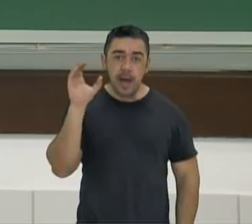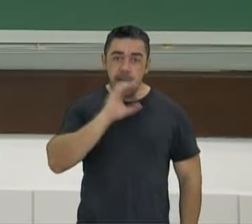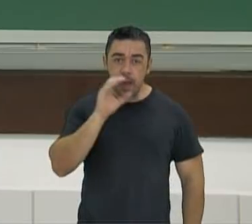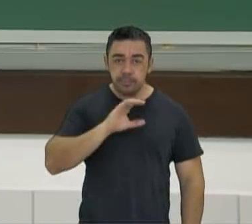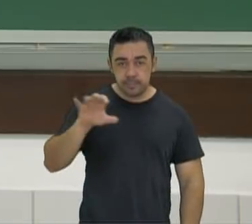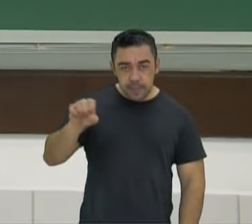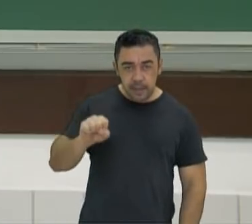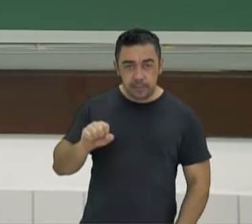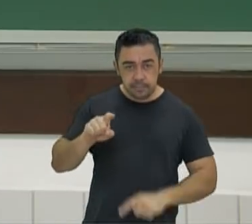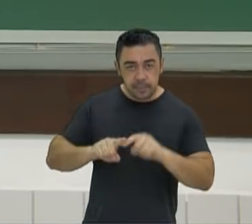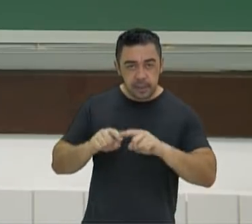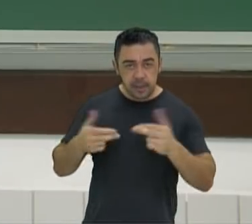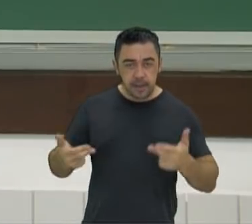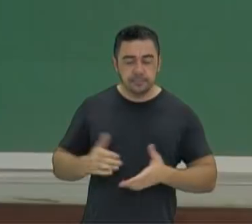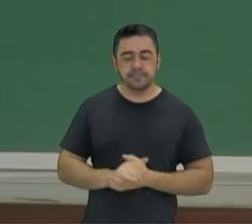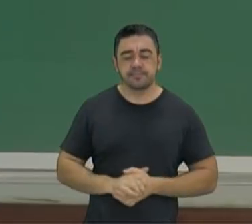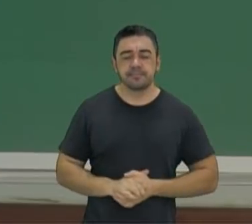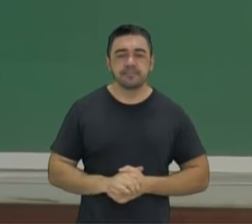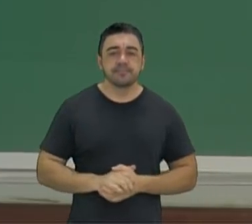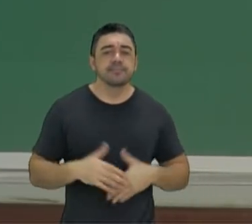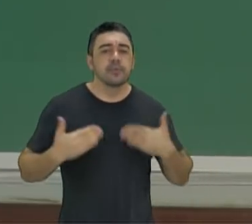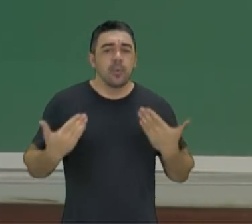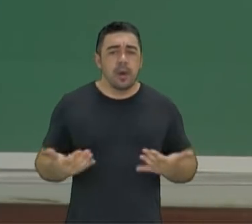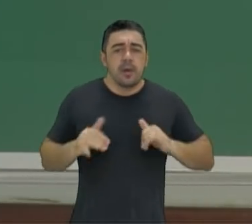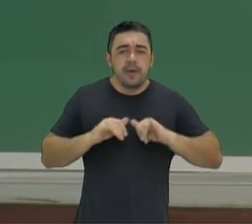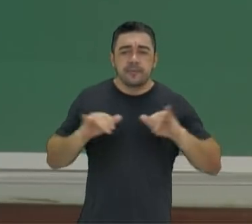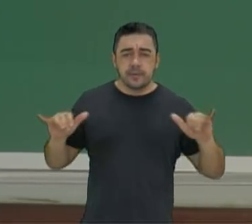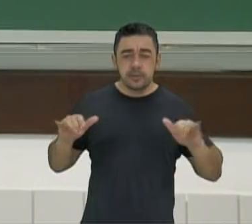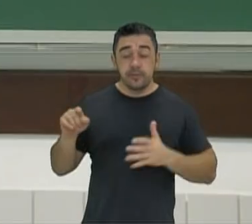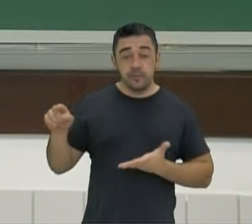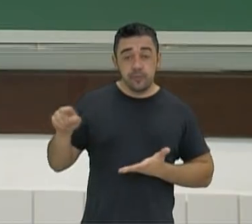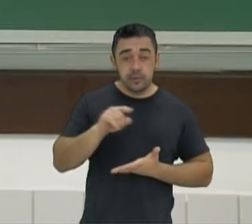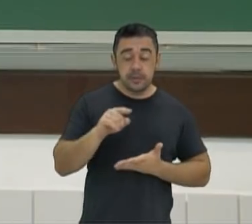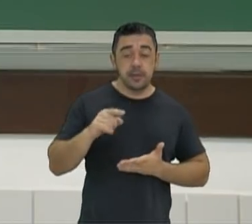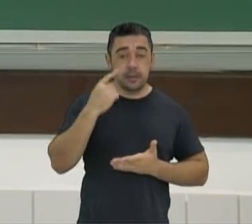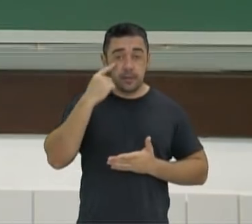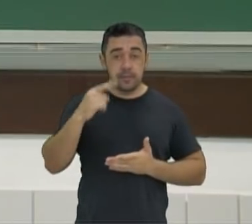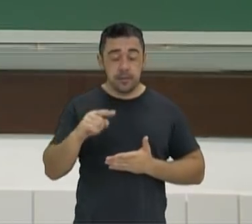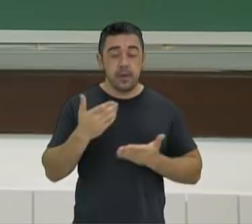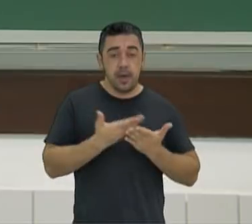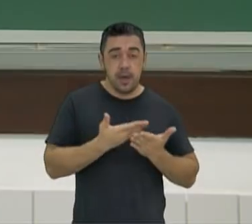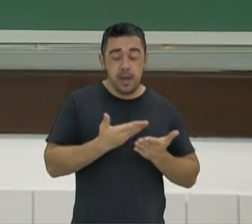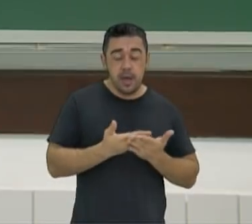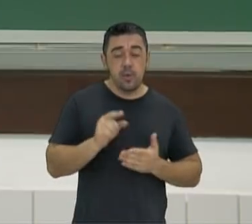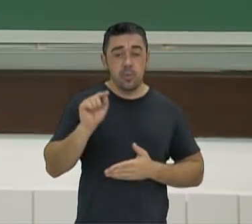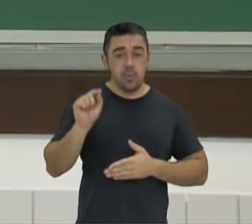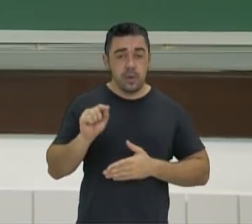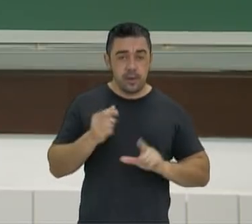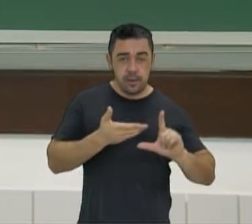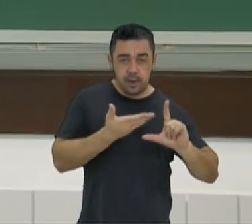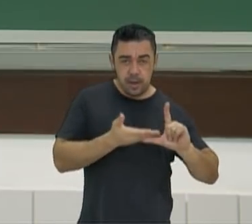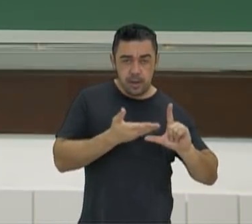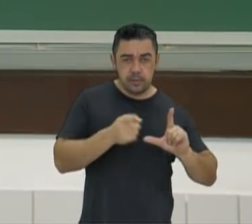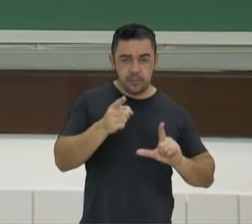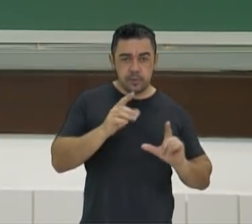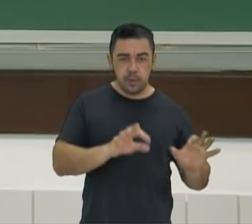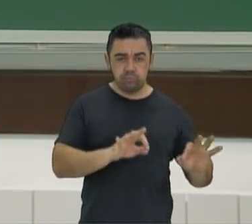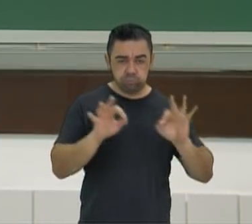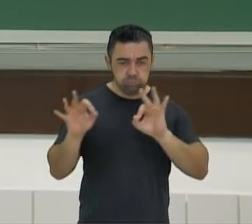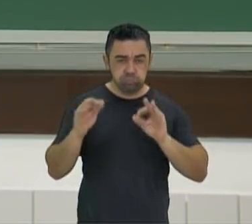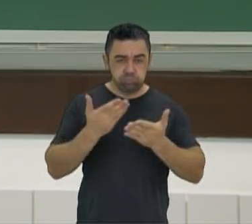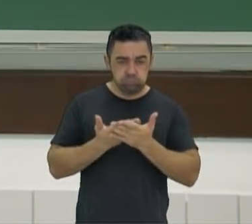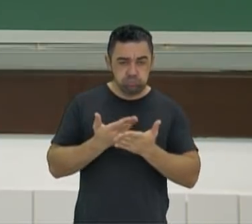se preparando. Quais são os recados? Você que está assistindo a aula pelo Classroom, está acompanhando as aulas, né, pelo Classroom,